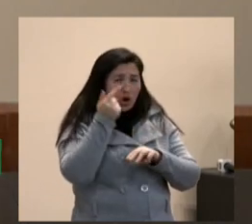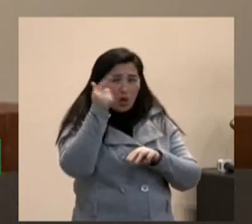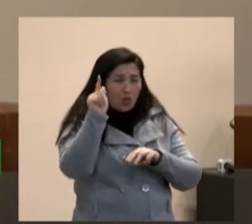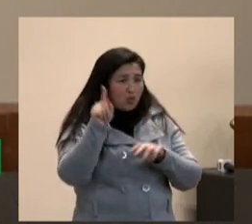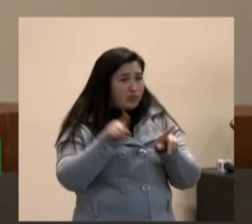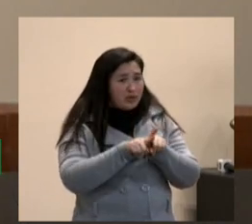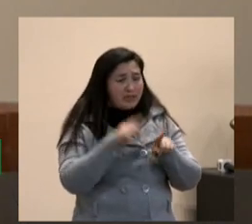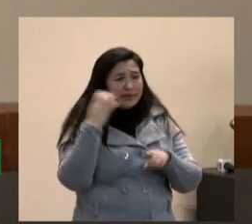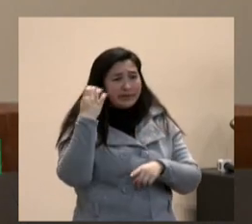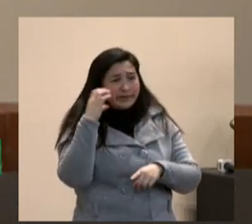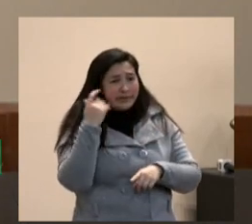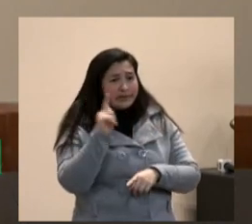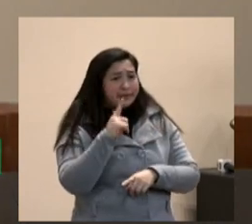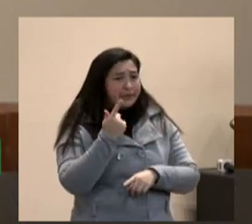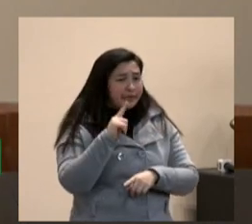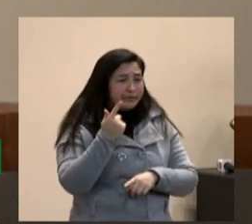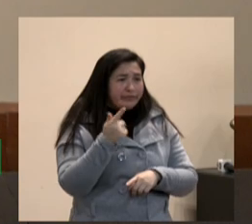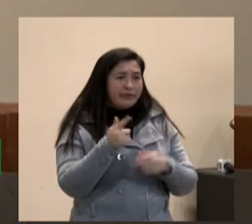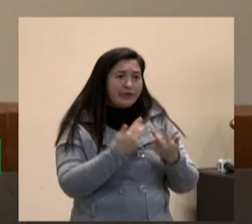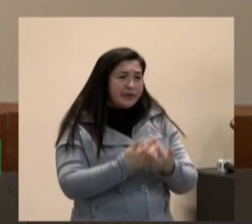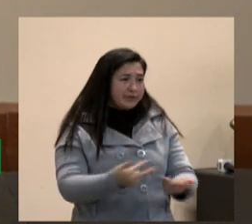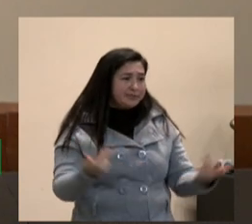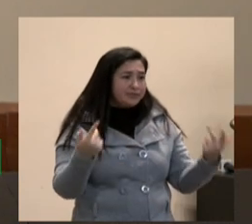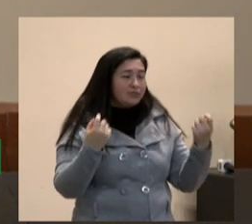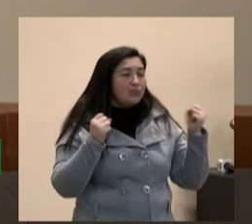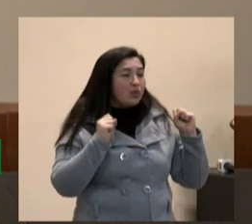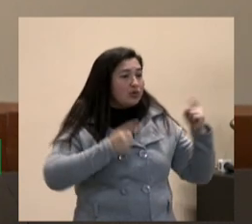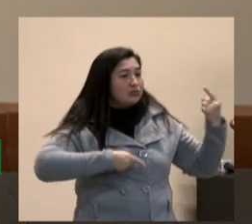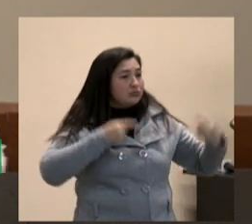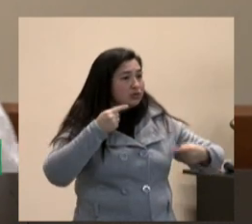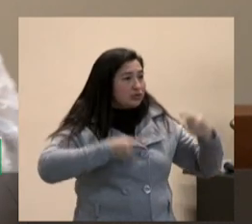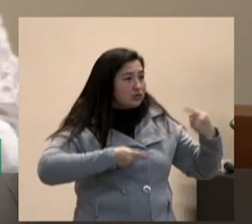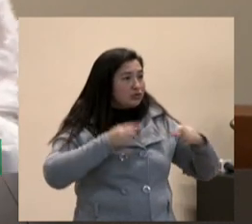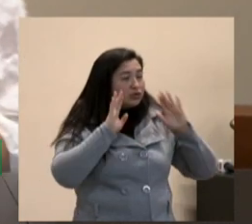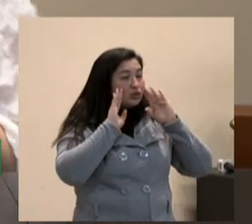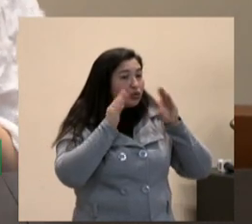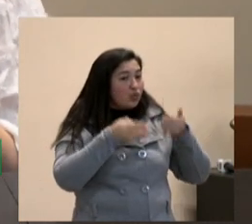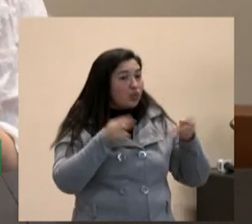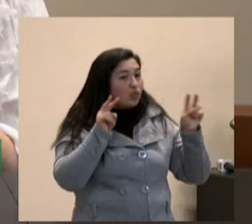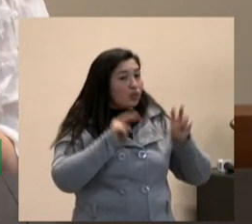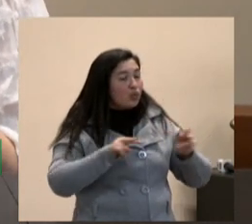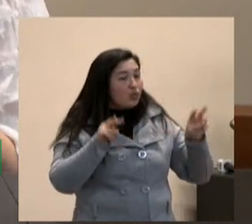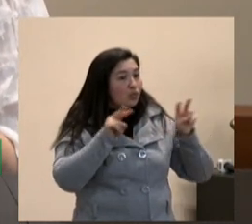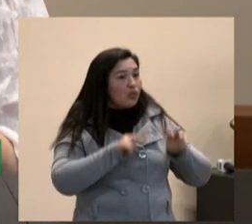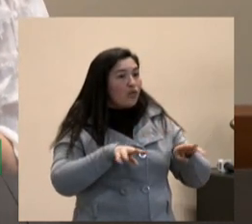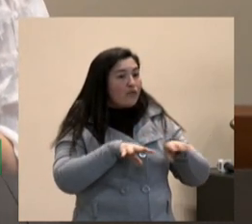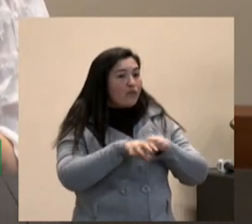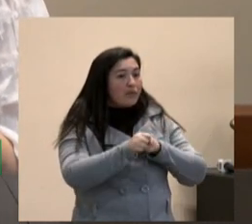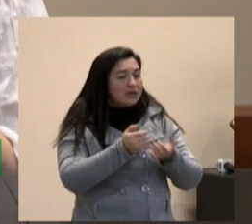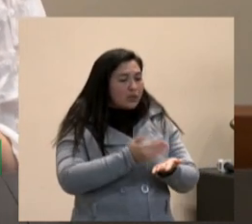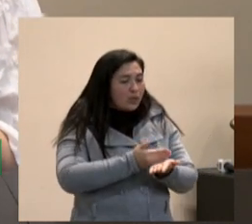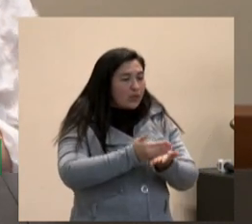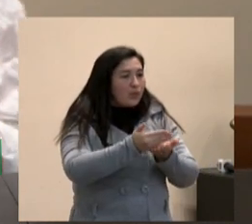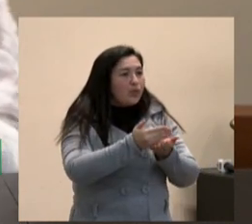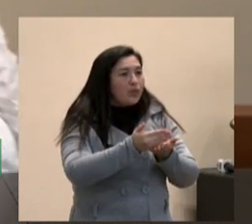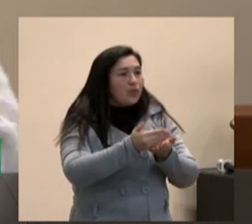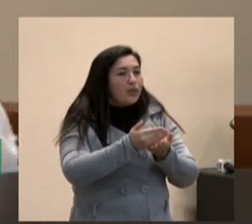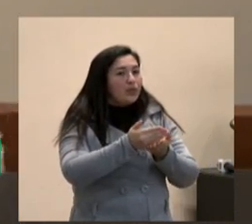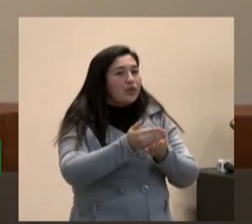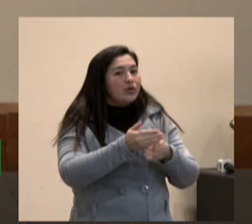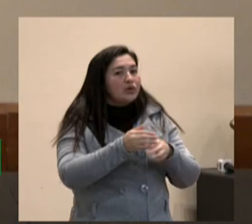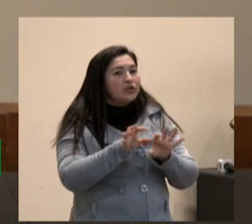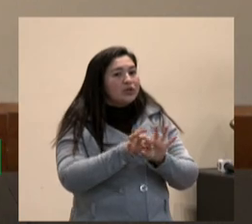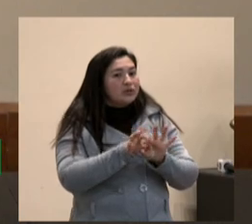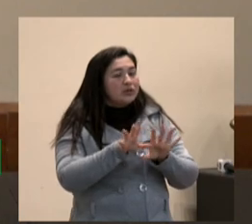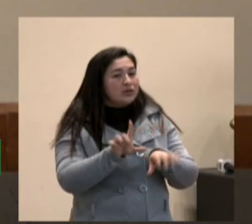áreas, lembrando, né, que a gente pode discutir isso na perspectiva da formação inicial dos cursos de licenciatura e